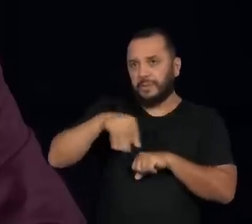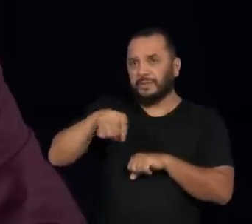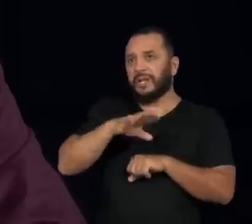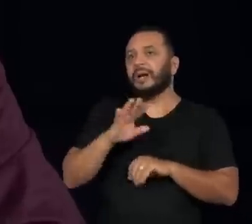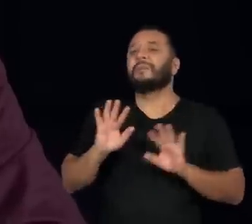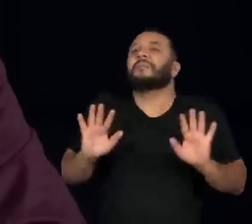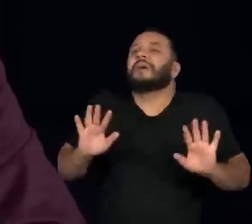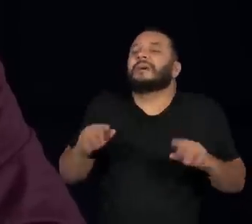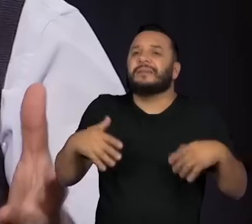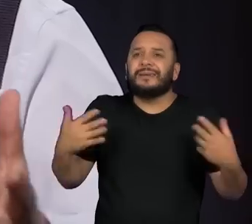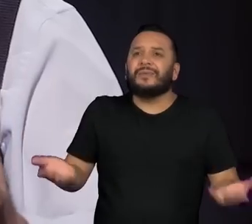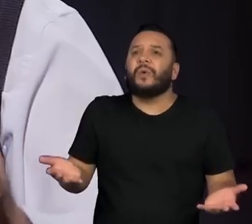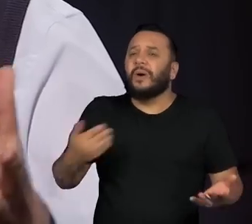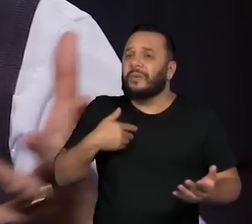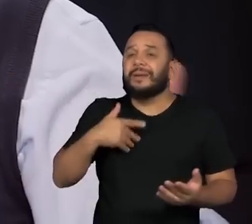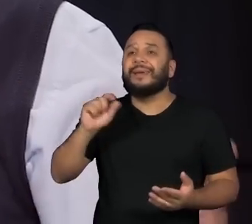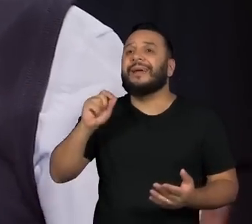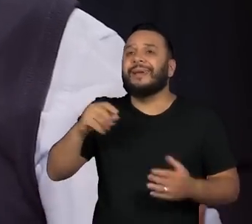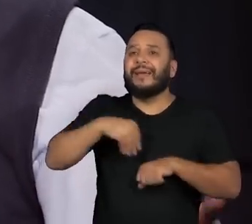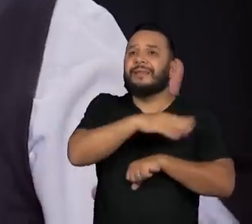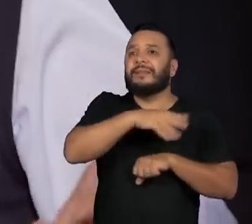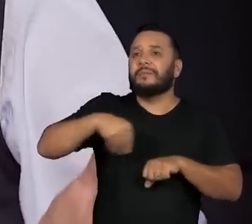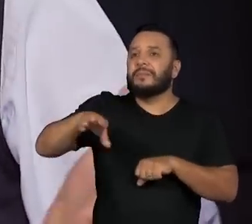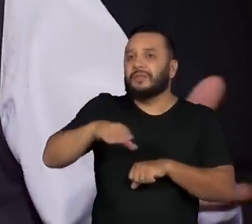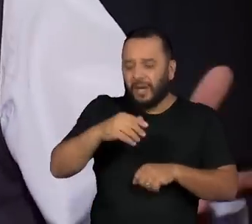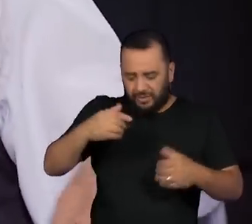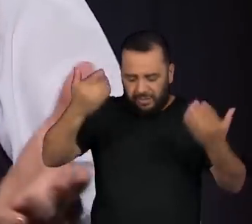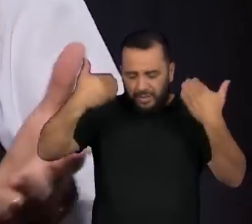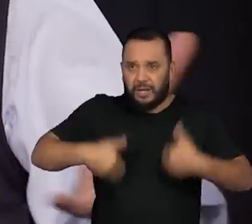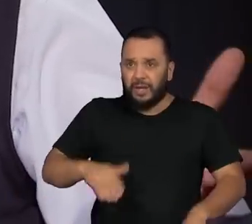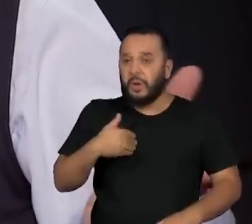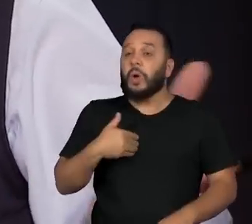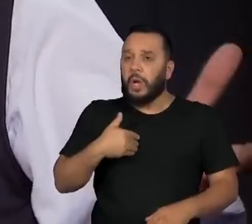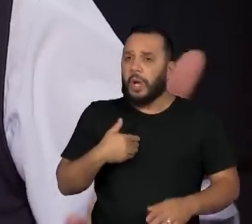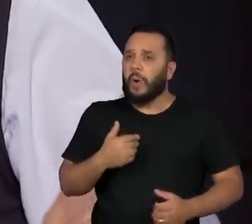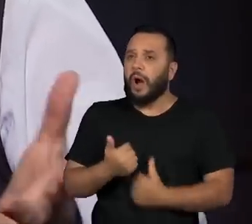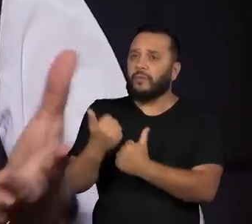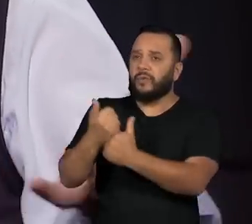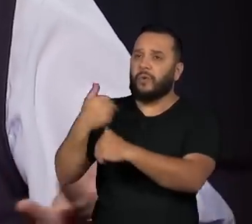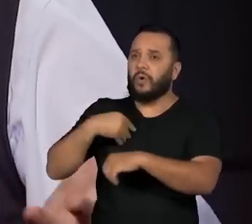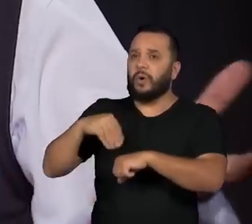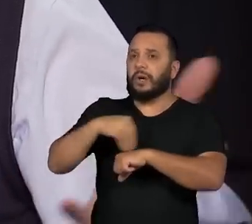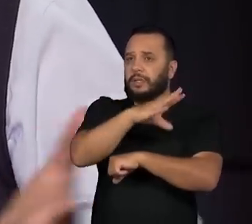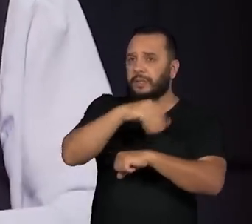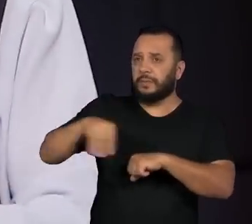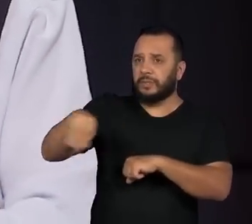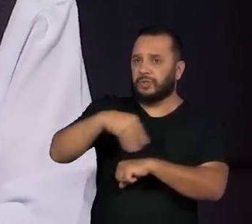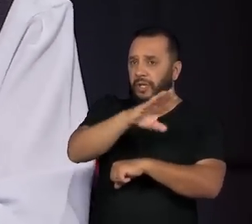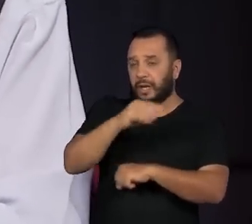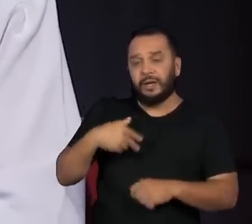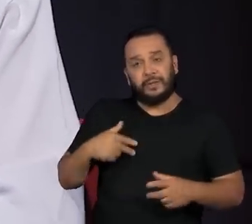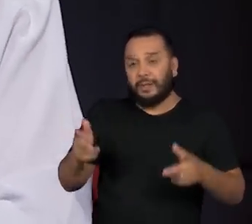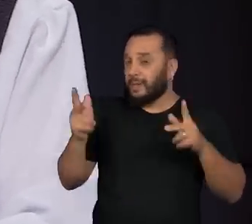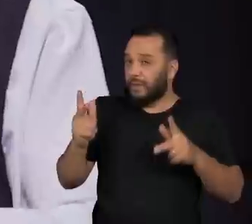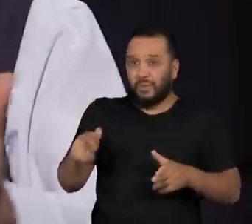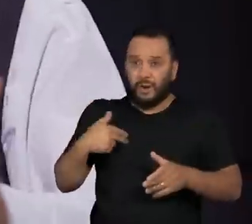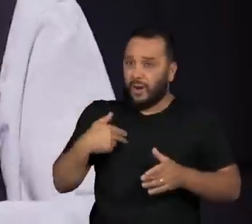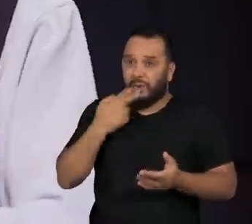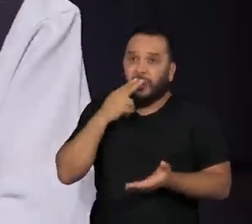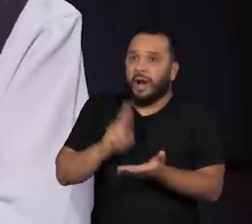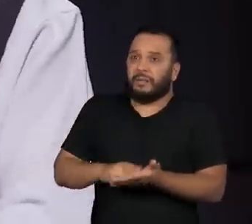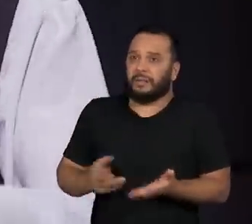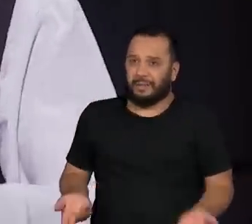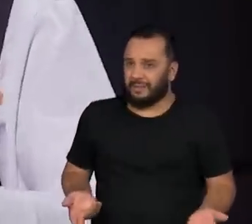grande problema aqui é que essa taxonomia se perdeu o que que é intermediário eu continuo a favor dos intermediários o carteiro e